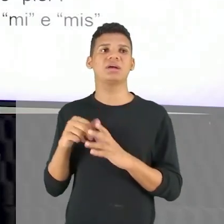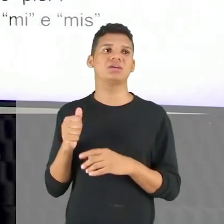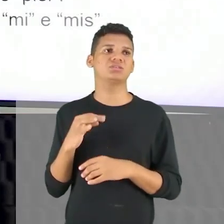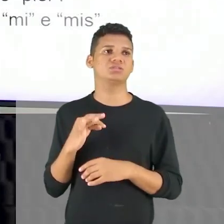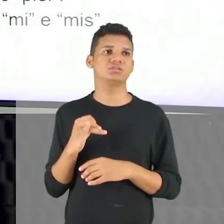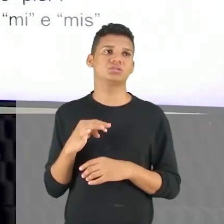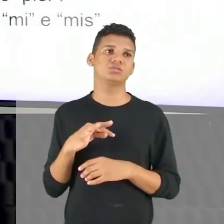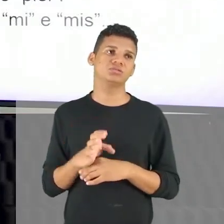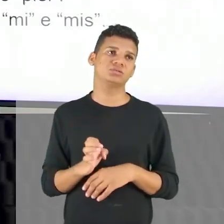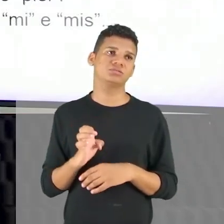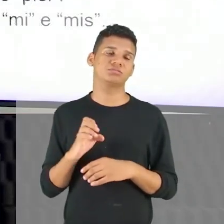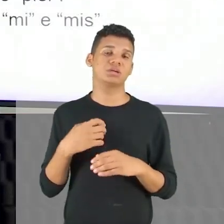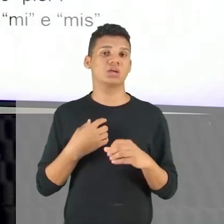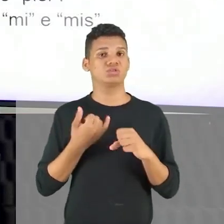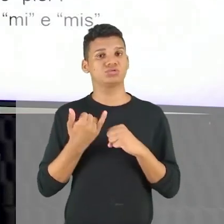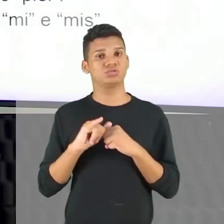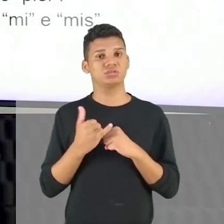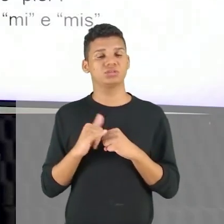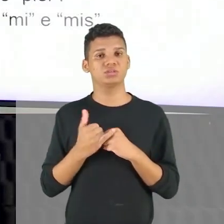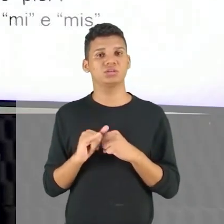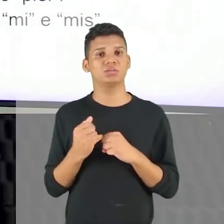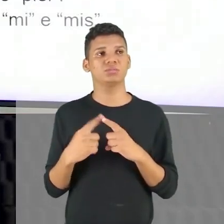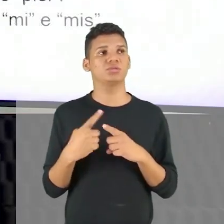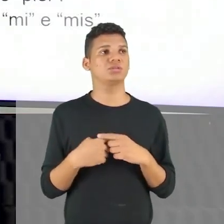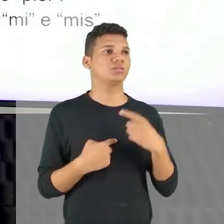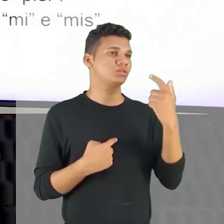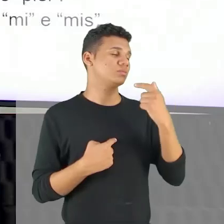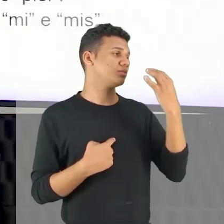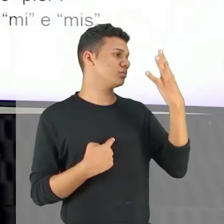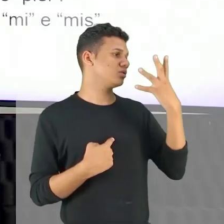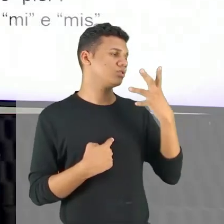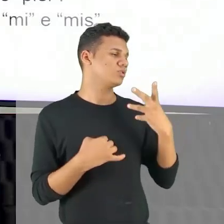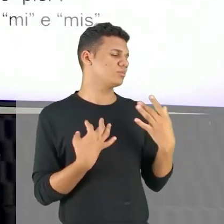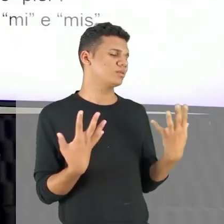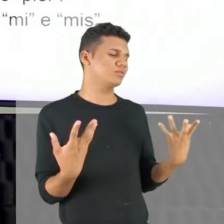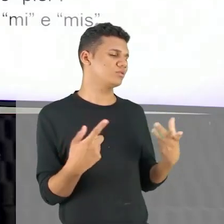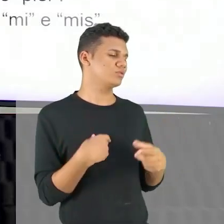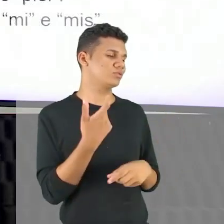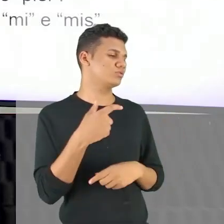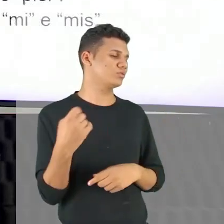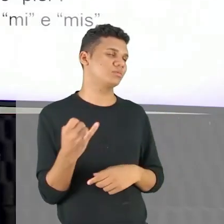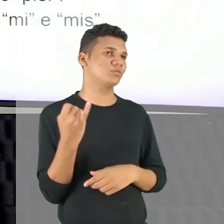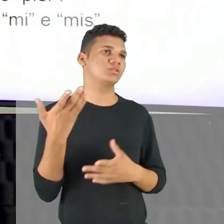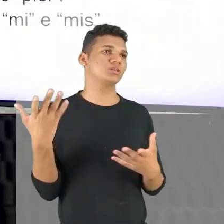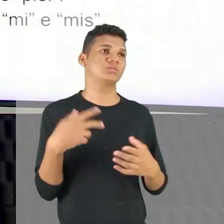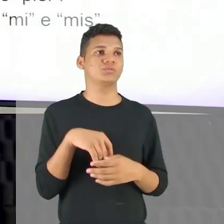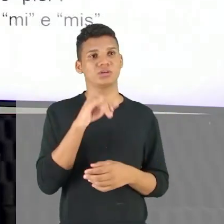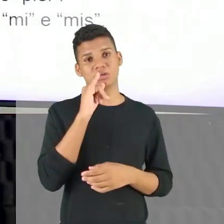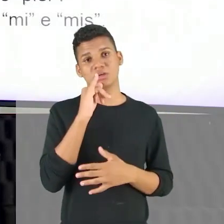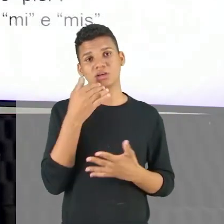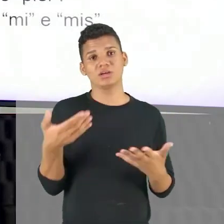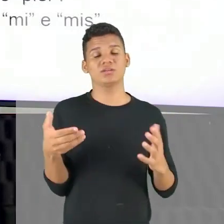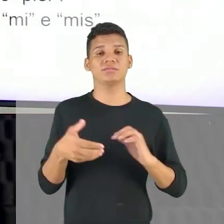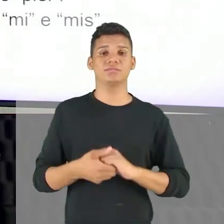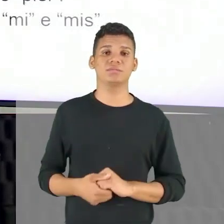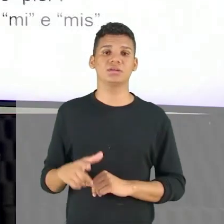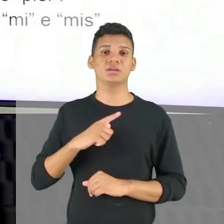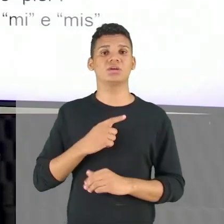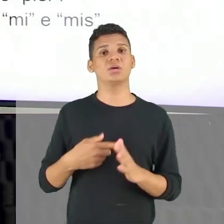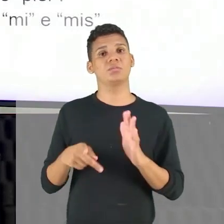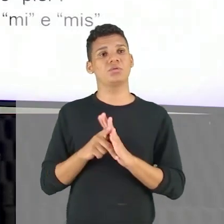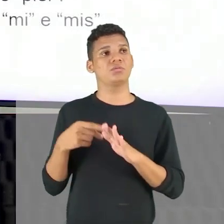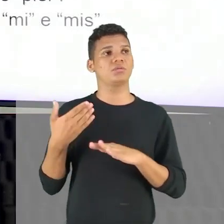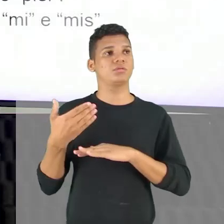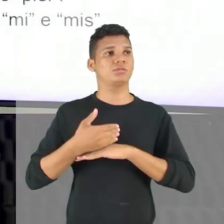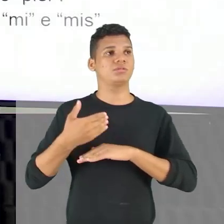é um adjetivo. Neres, no caso eu, bonito, maravilhoso, importante, necessário. São adjetivos que fazem parte da